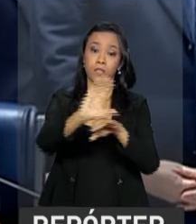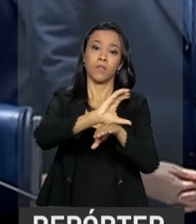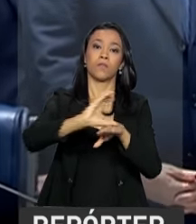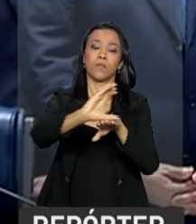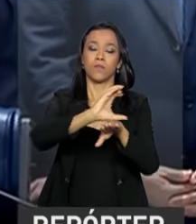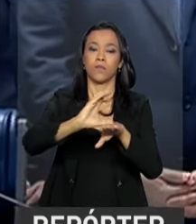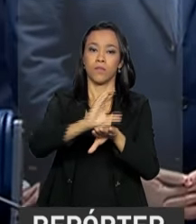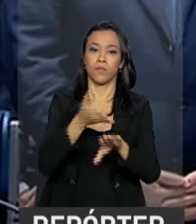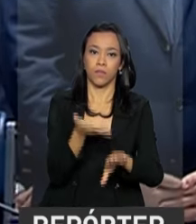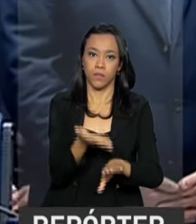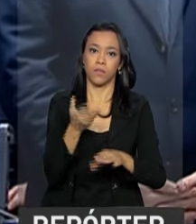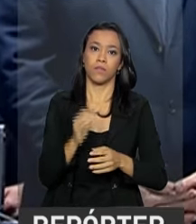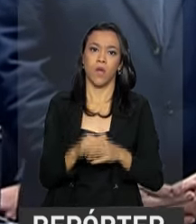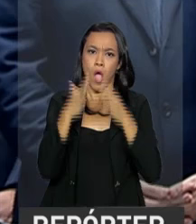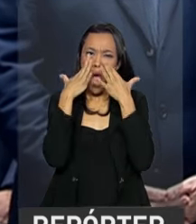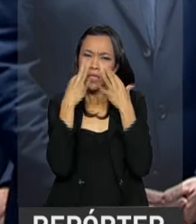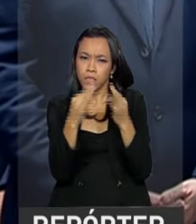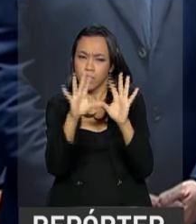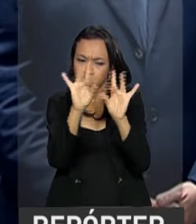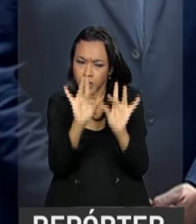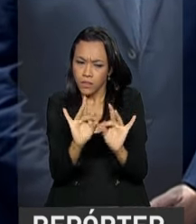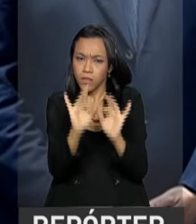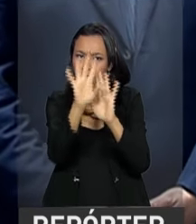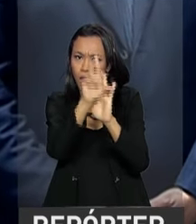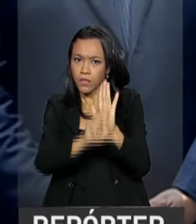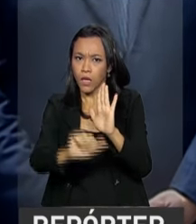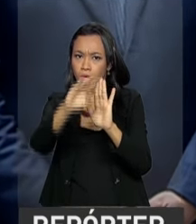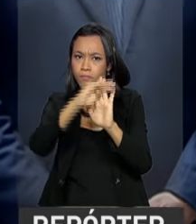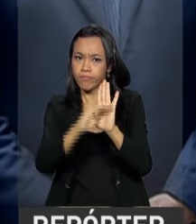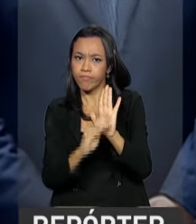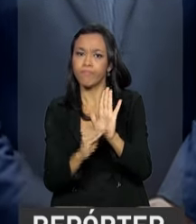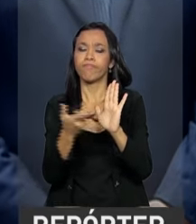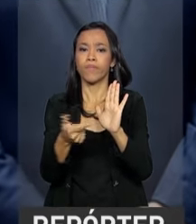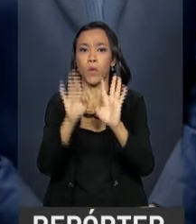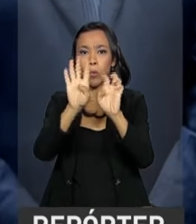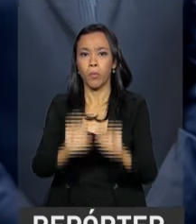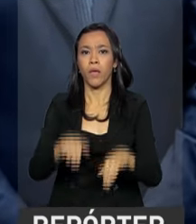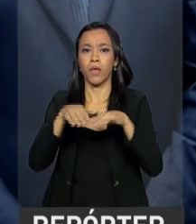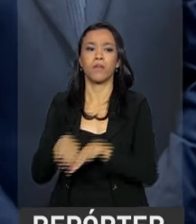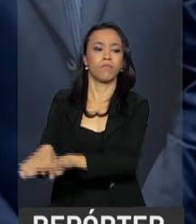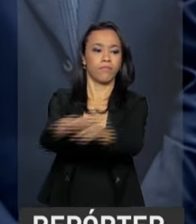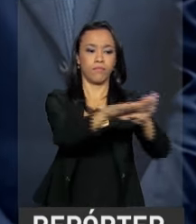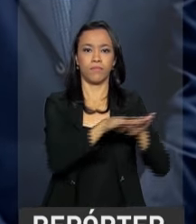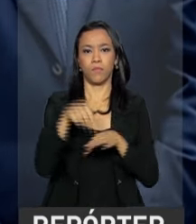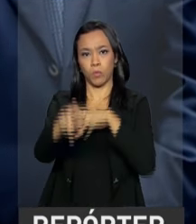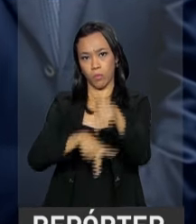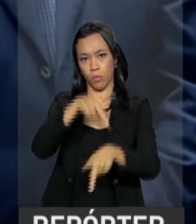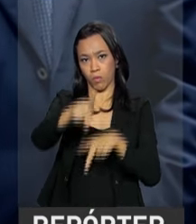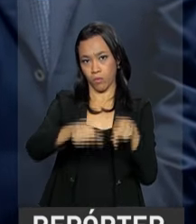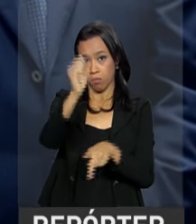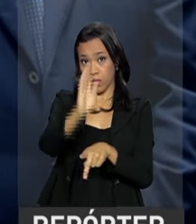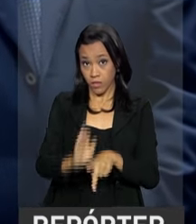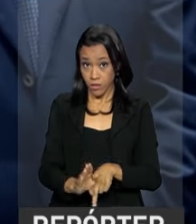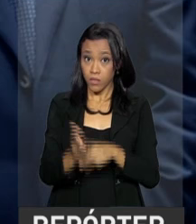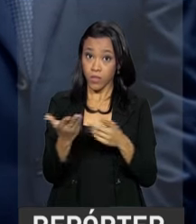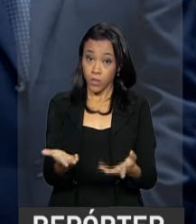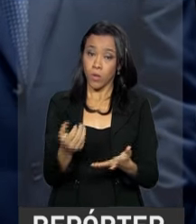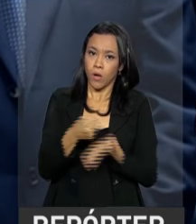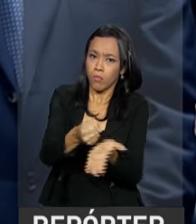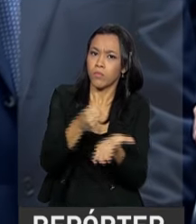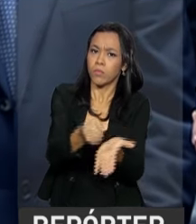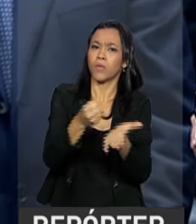Constituição, observar as leis, promover o bem geral do povo brasileiro, sustentar a